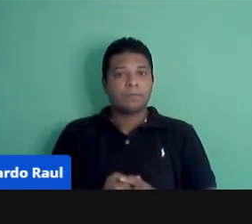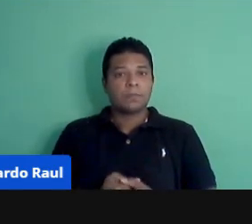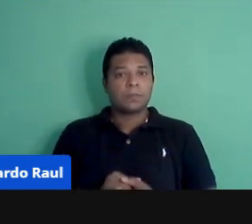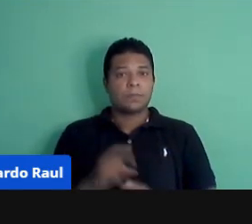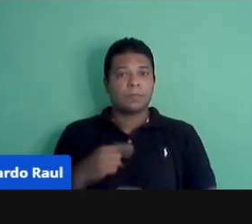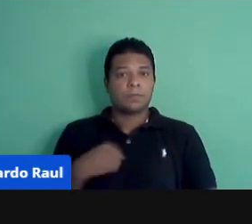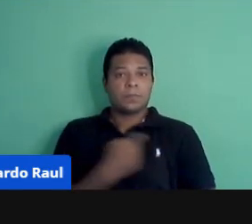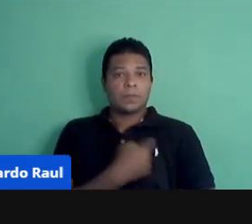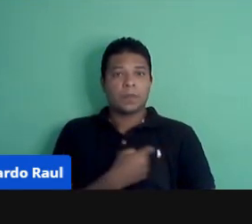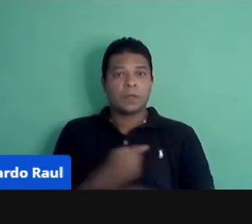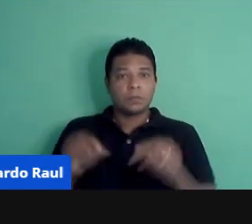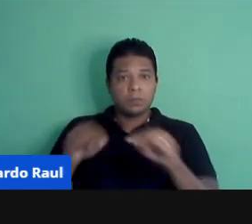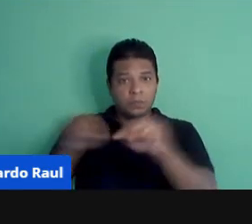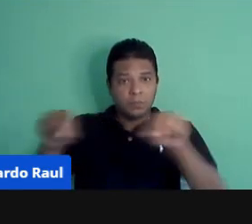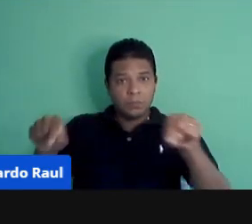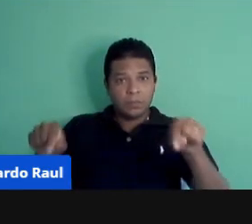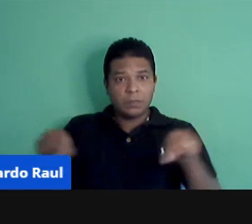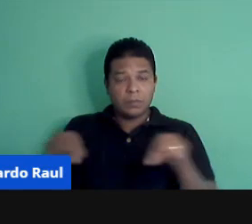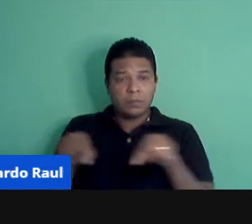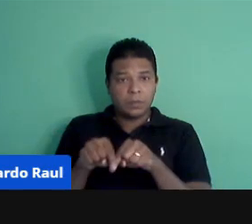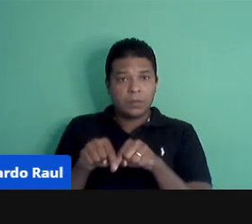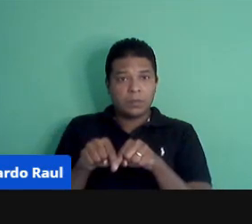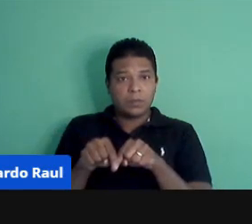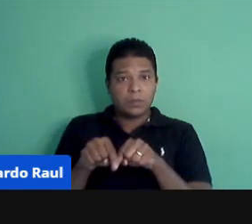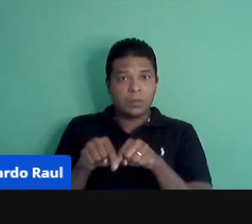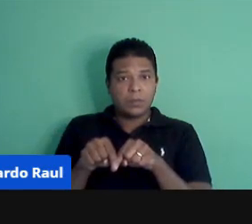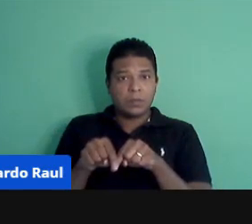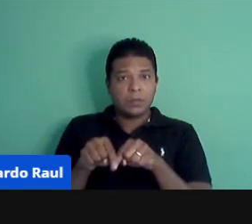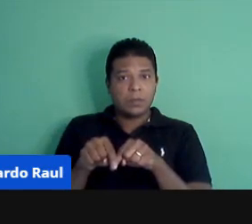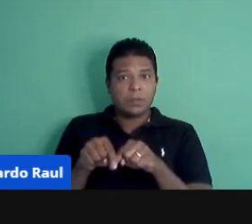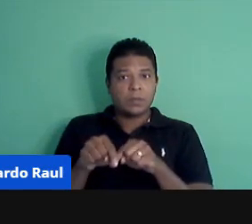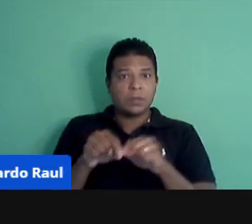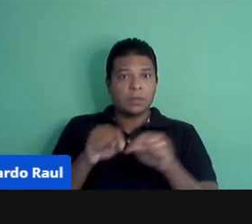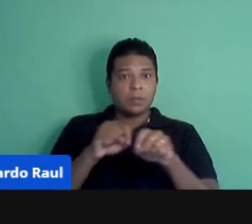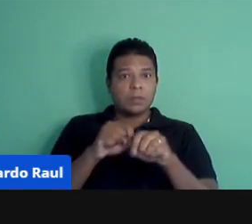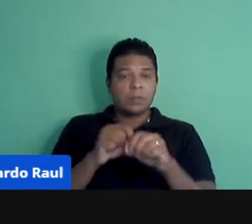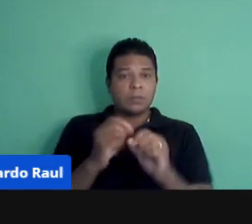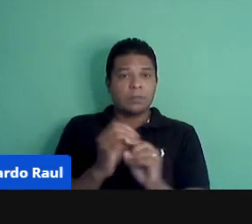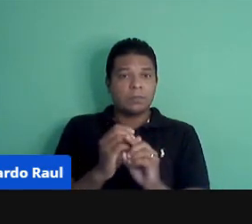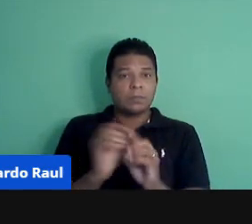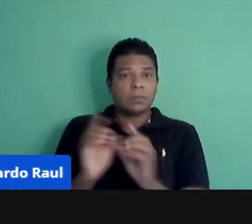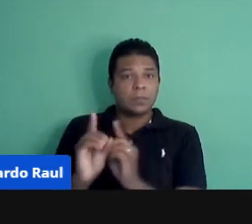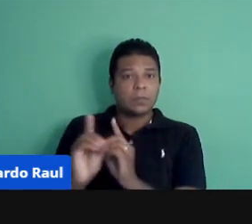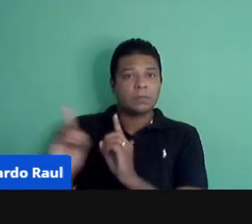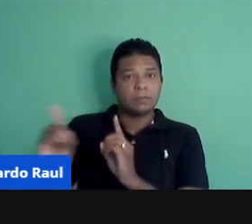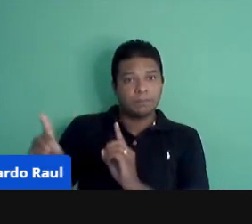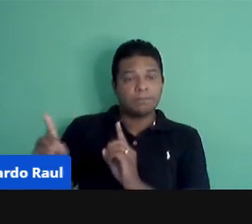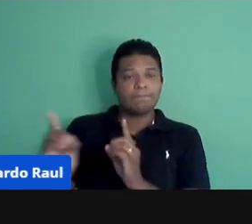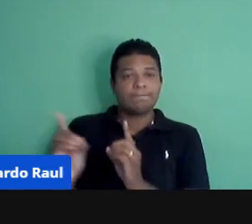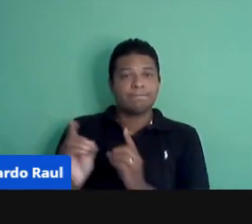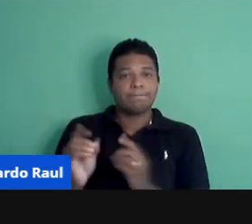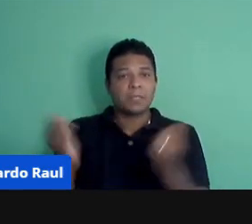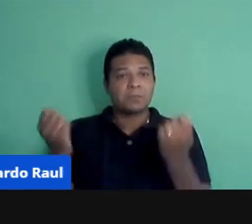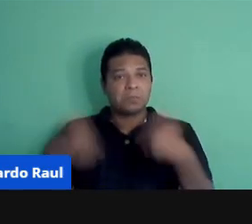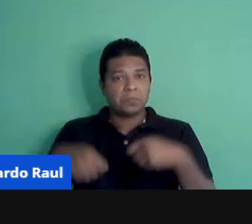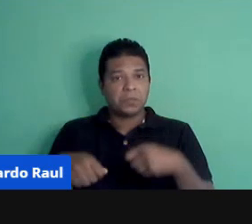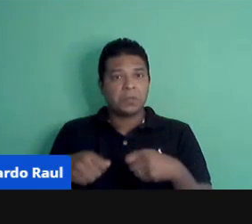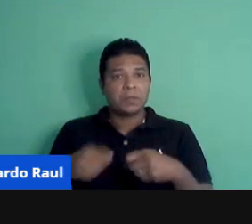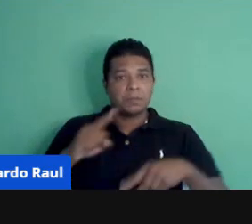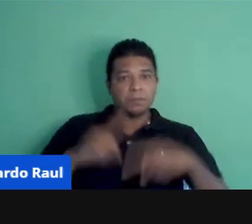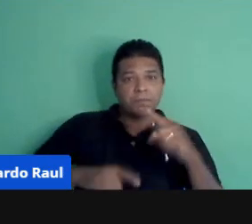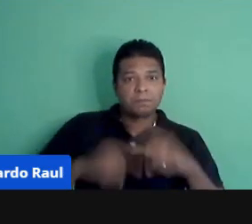uma sala de aula virtual, né? Então, assim, as possibilidades, as ferramentas,